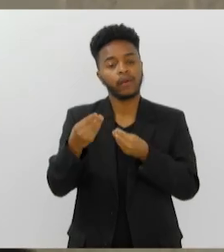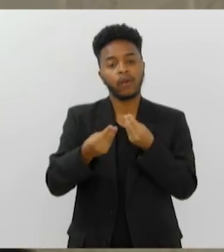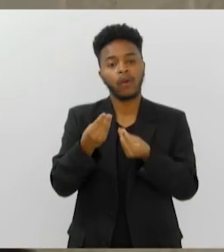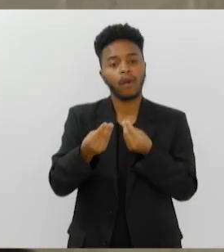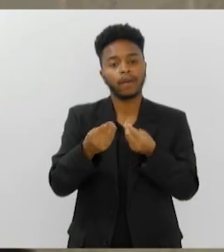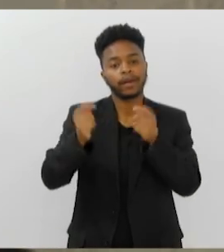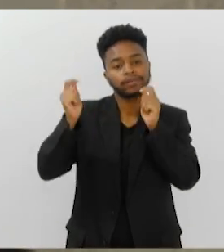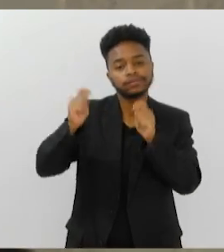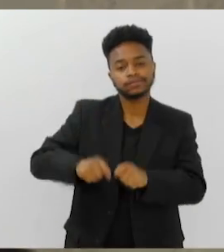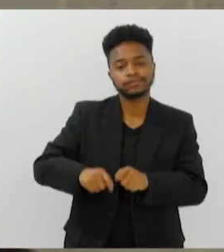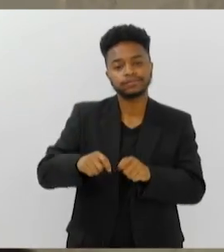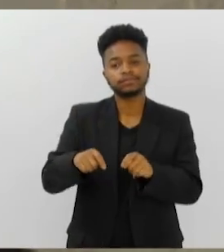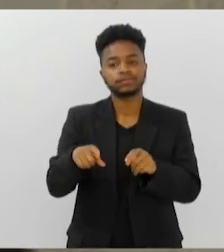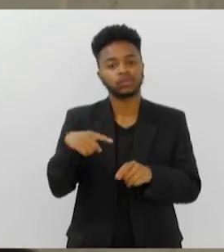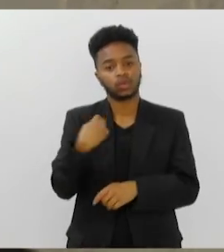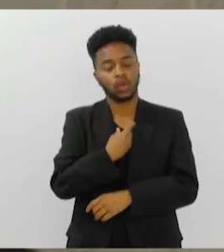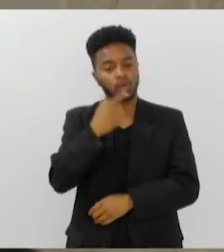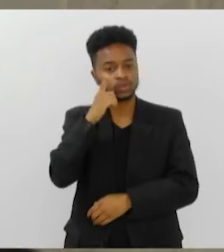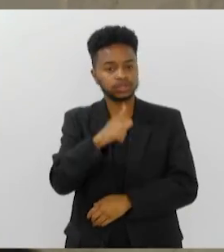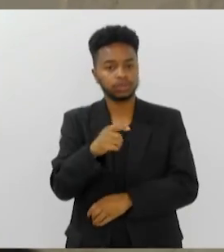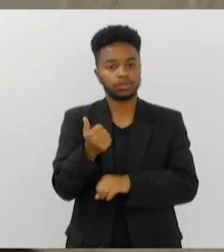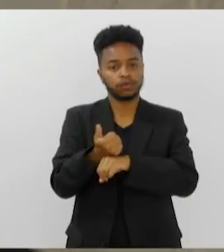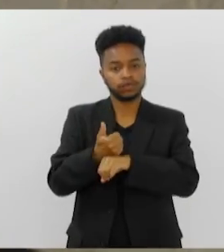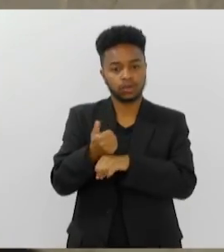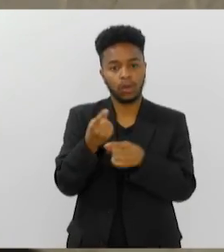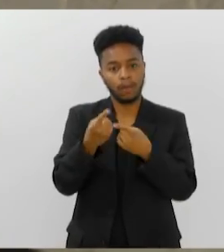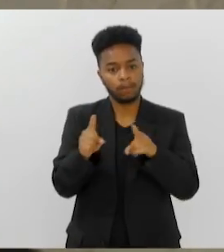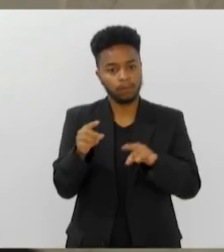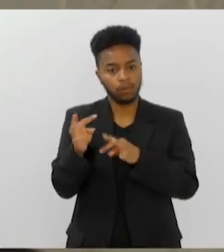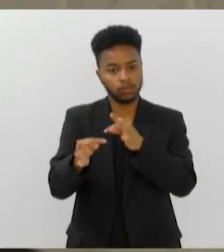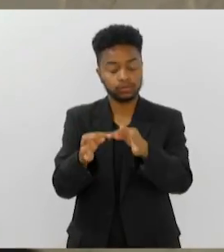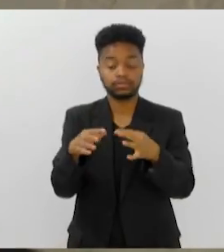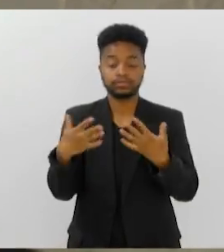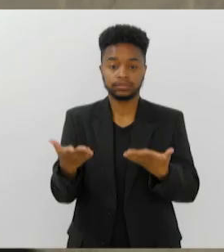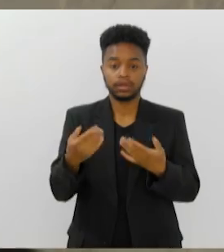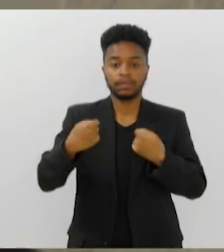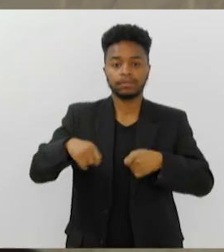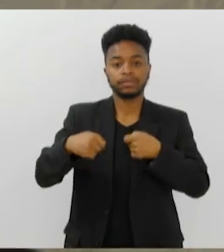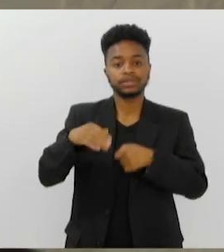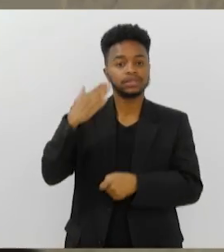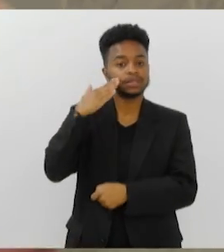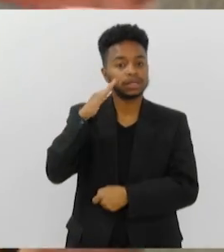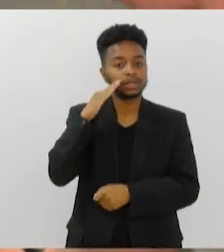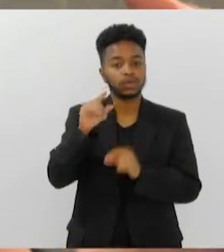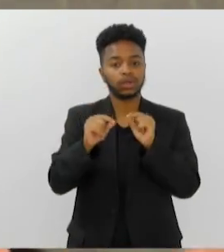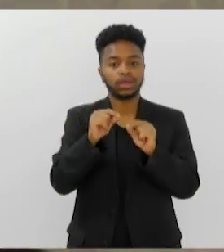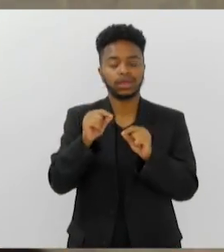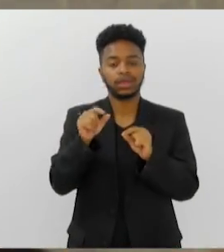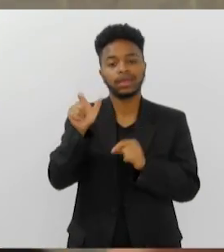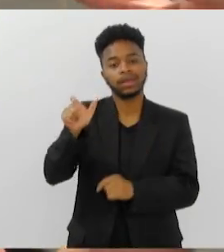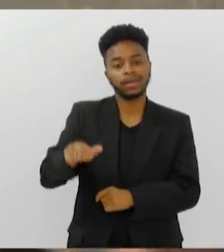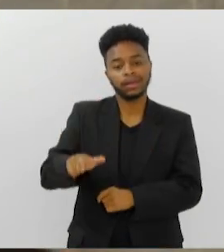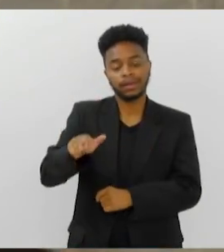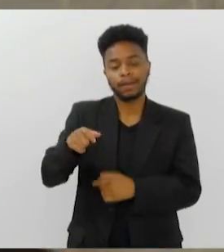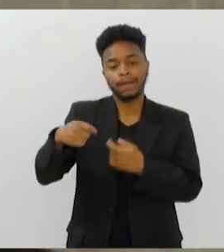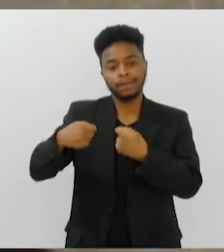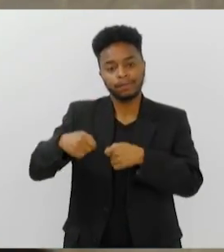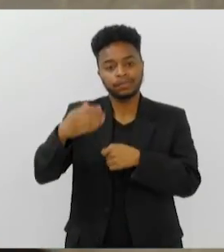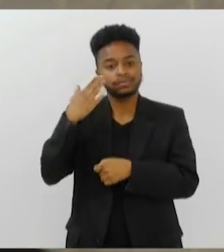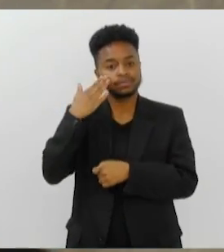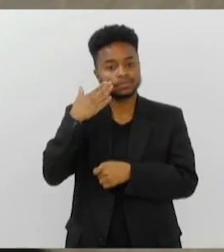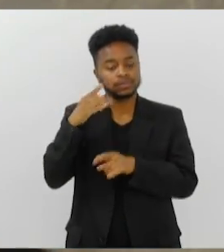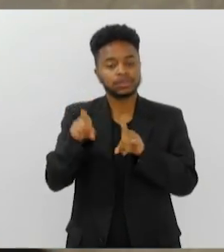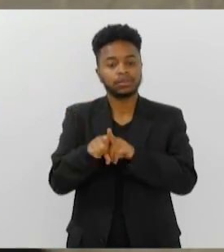gente ter um profissional musicoterapeuta. Então a gente precisa entender que ele precisa saber e entender